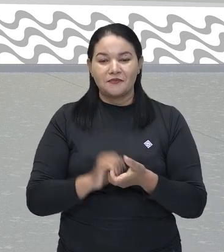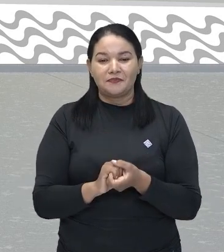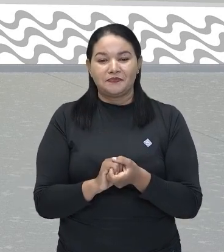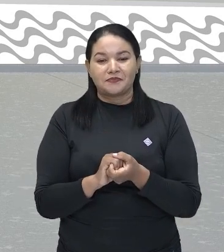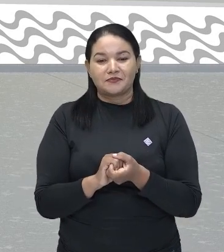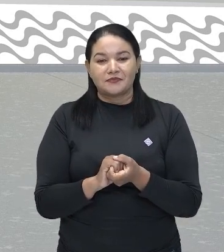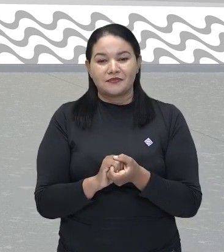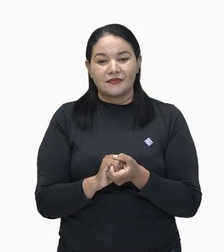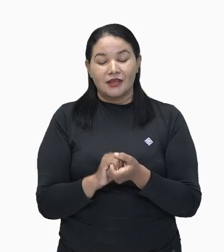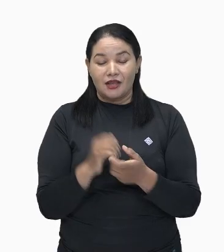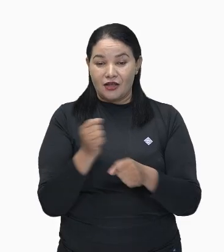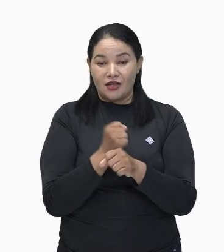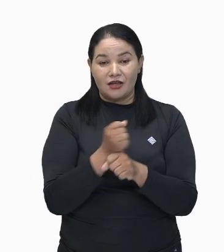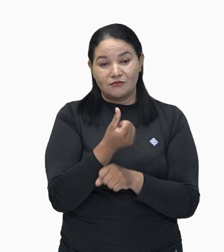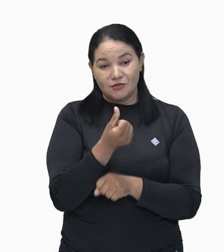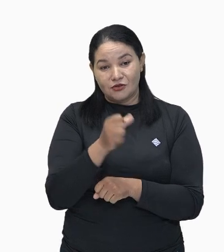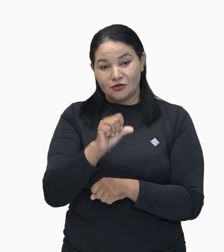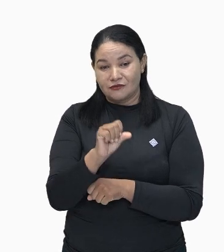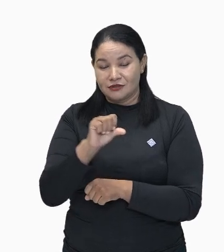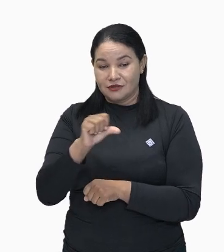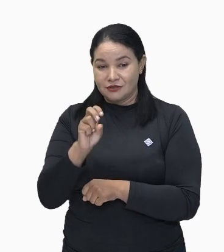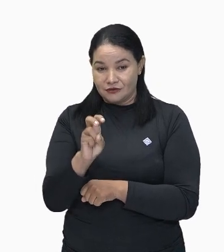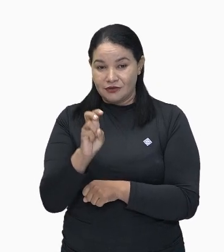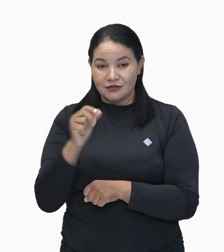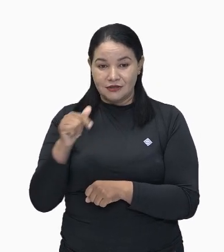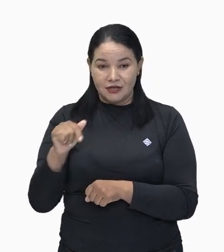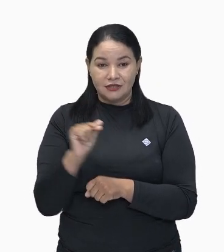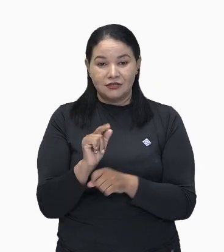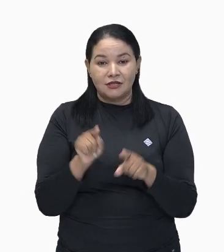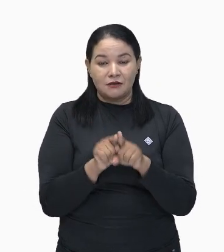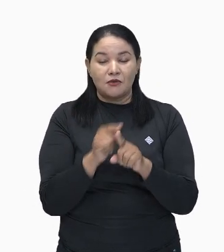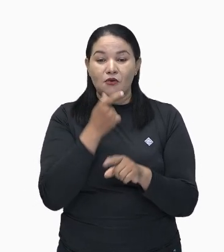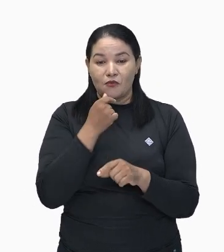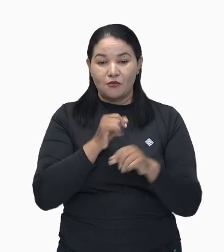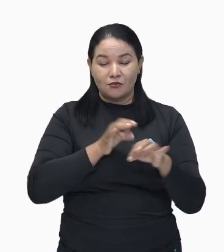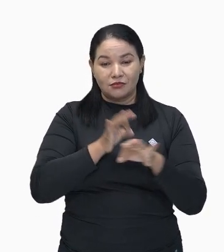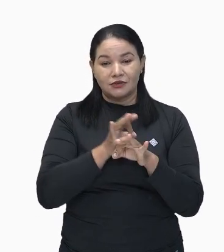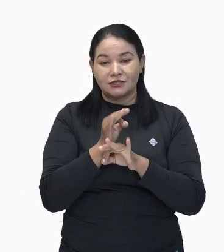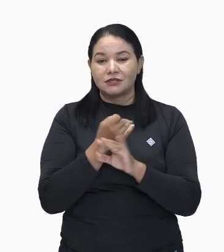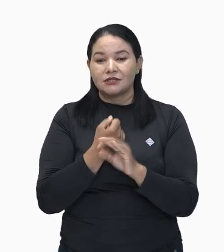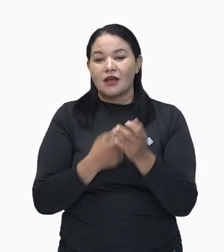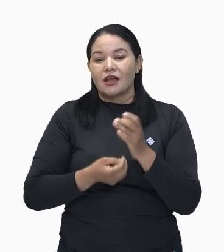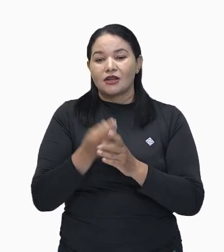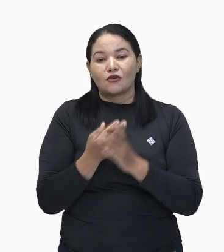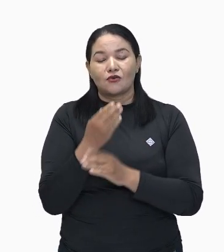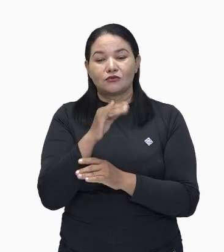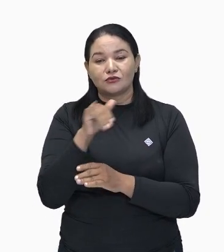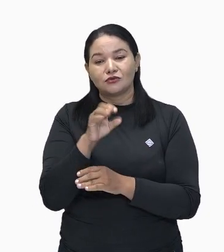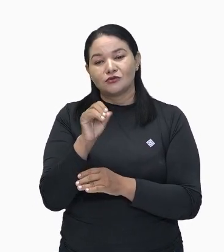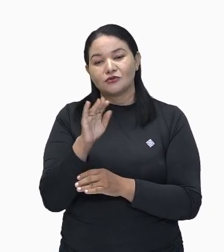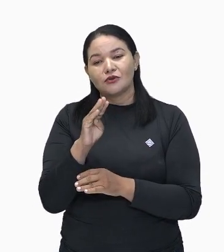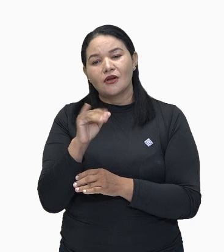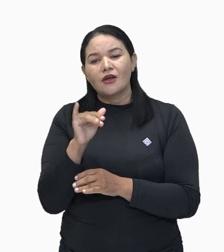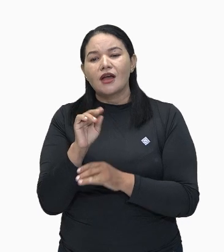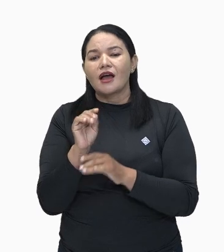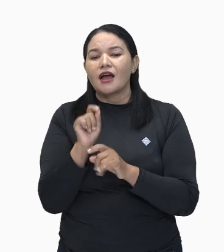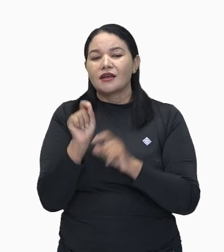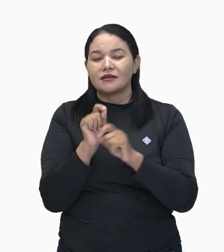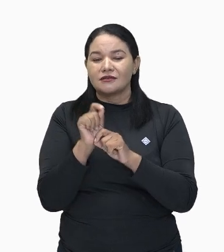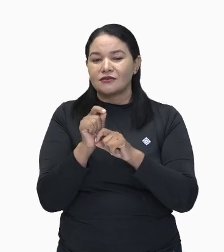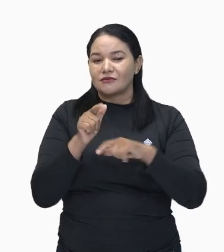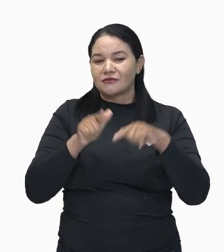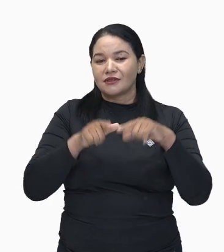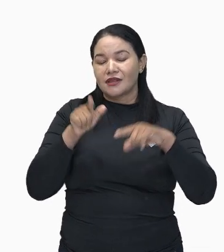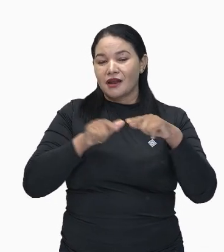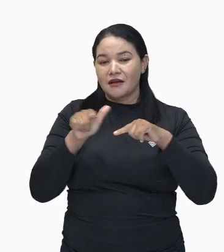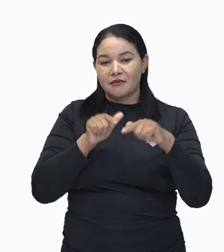Em 1957, o arranjador Antônio Carlos Jobim estava trabalhando no disco